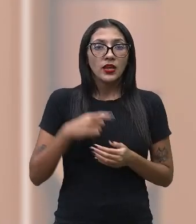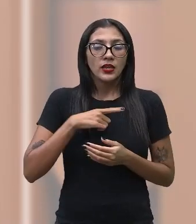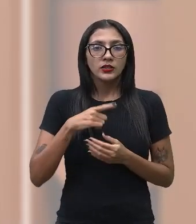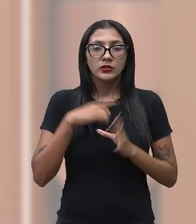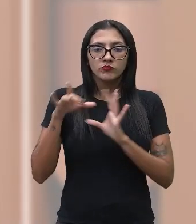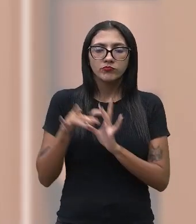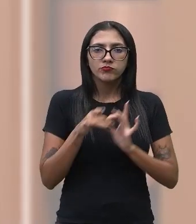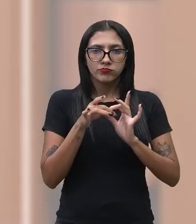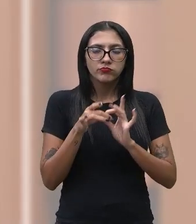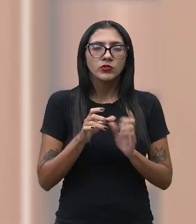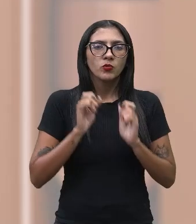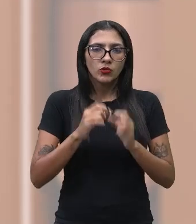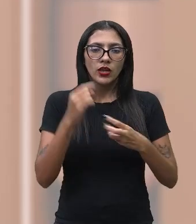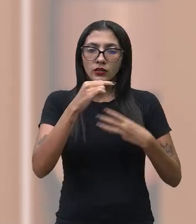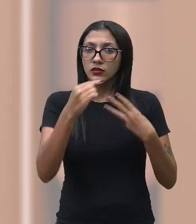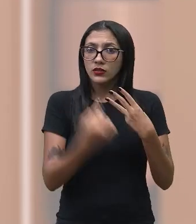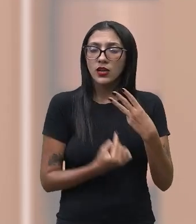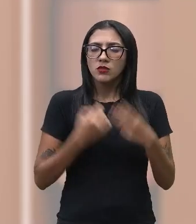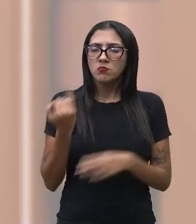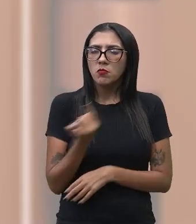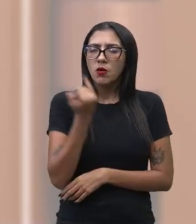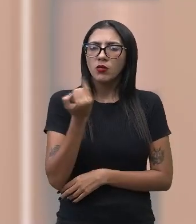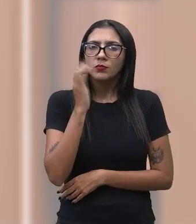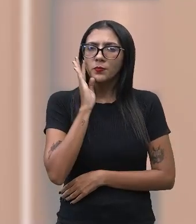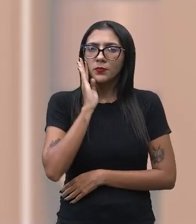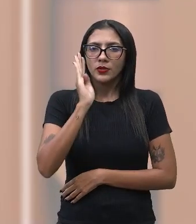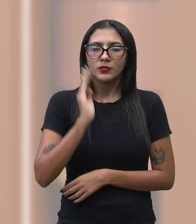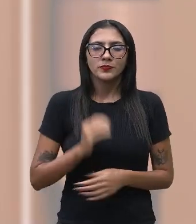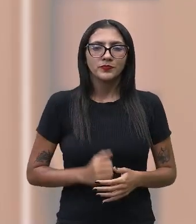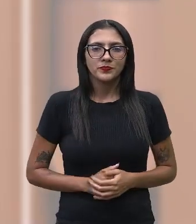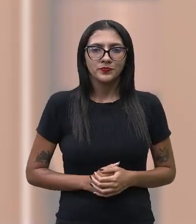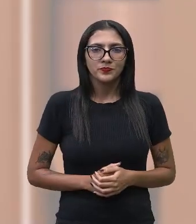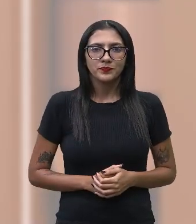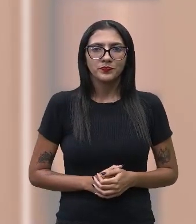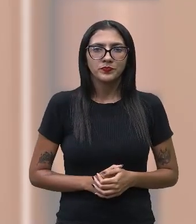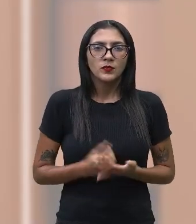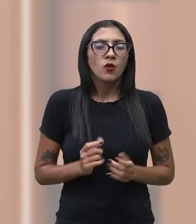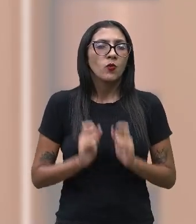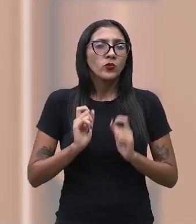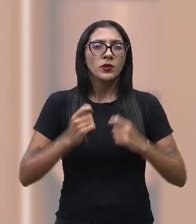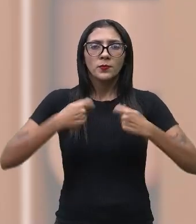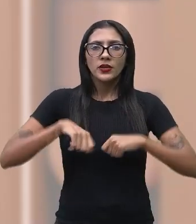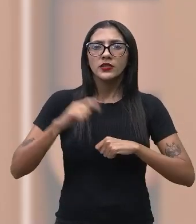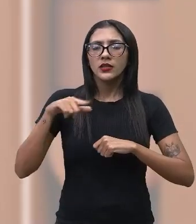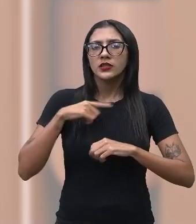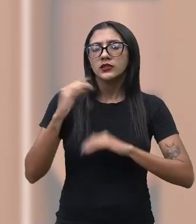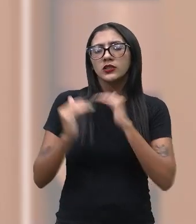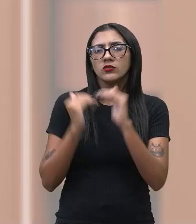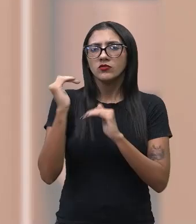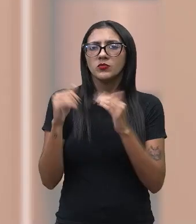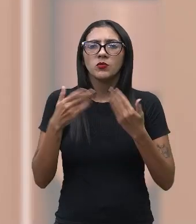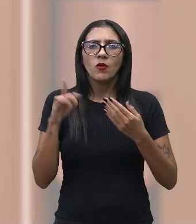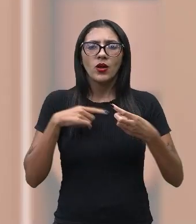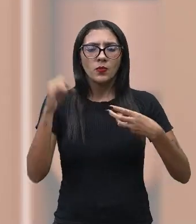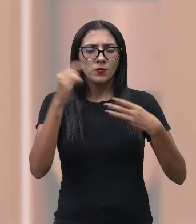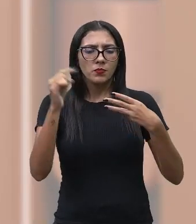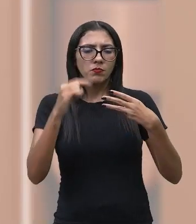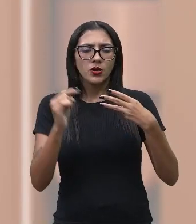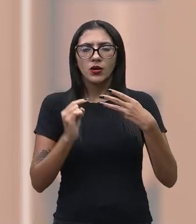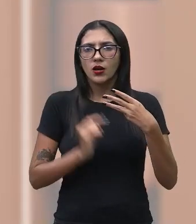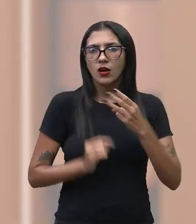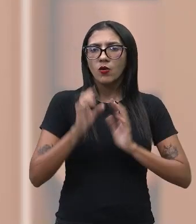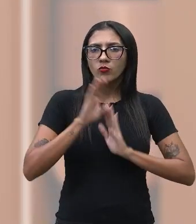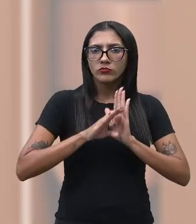3 pilares importantes. Então, o desenvolvimento, ele precisa ser o quê? Quais são os 3 pilares do desenvolvimento,